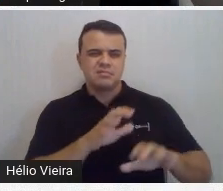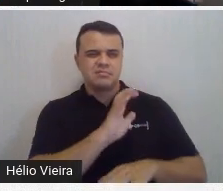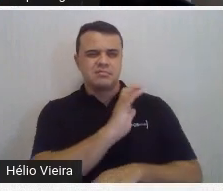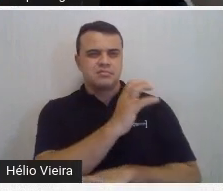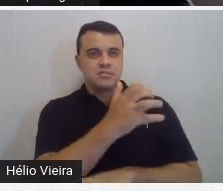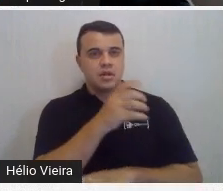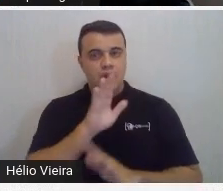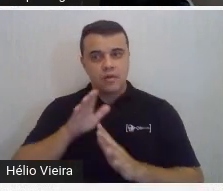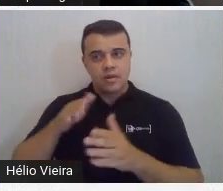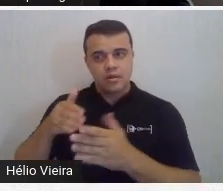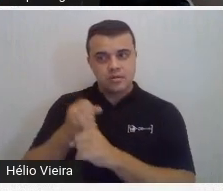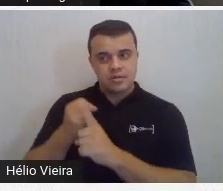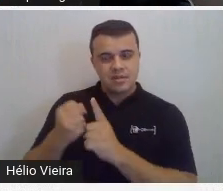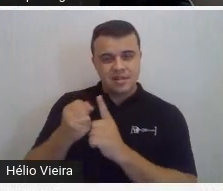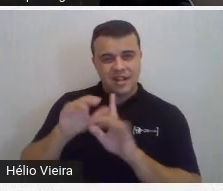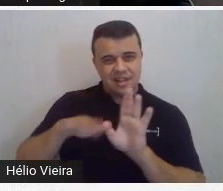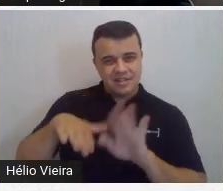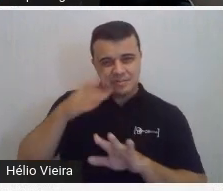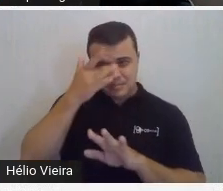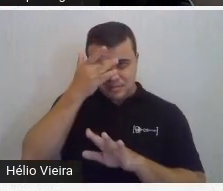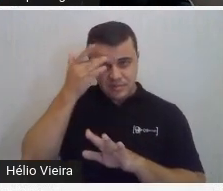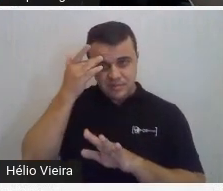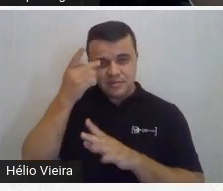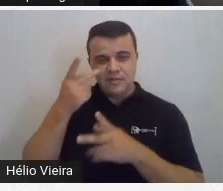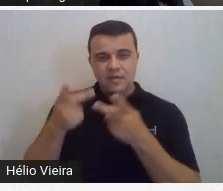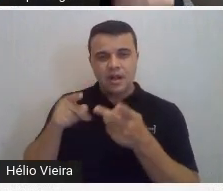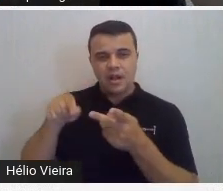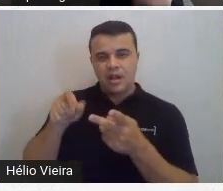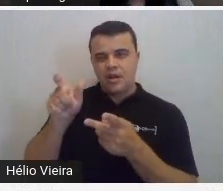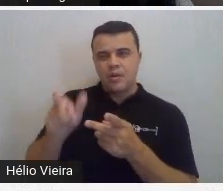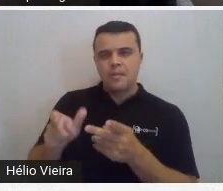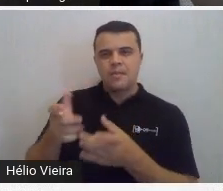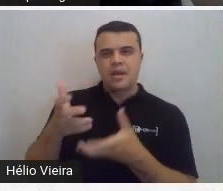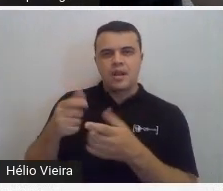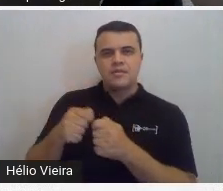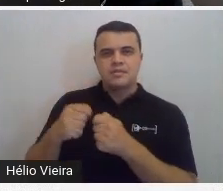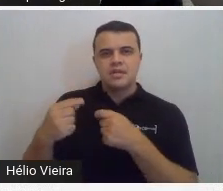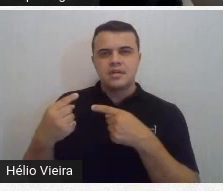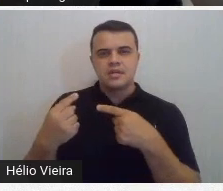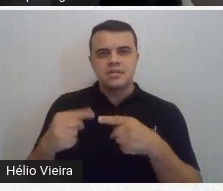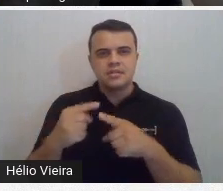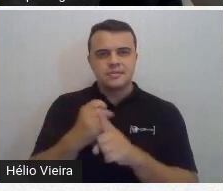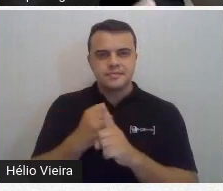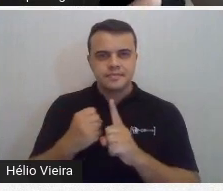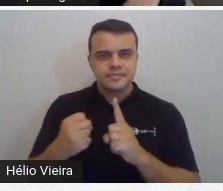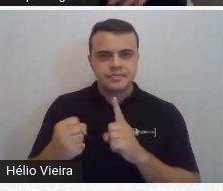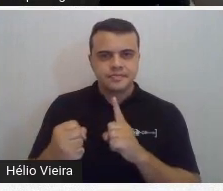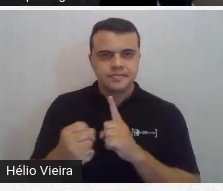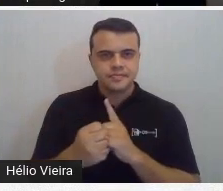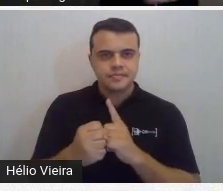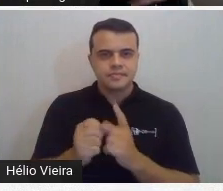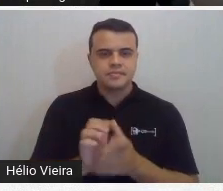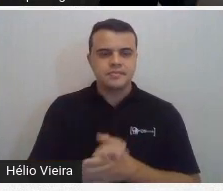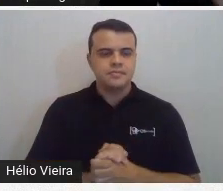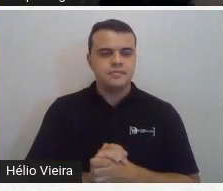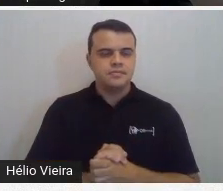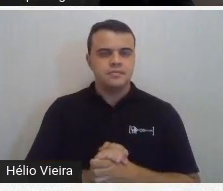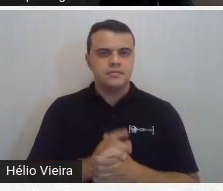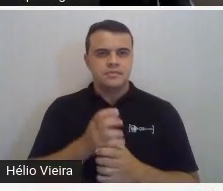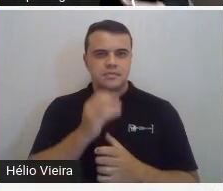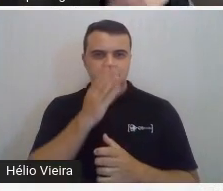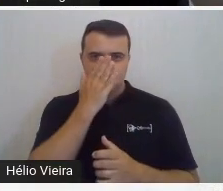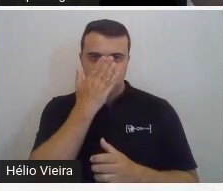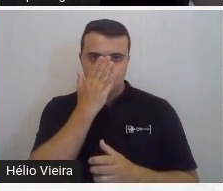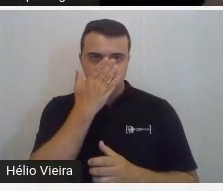Há alguns críticos que dizem que ele queria fazer uma crítica social, né, a essa